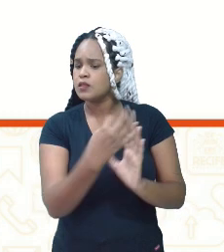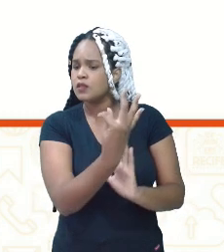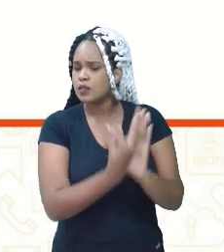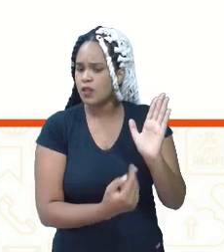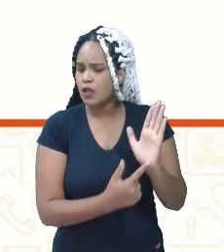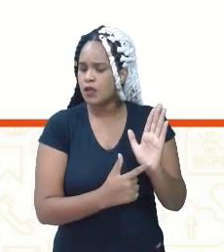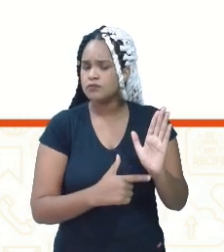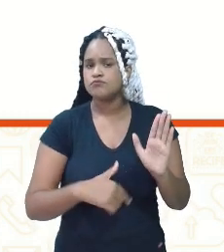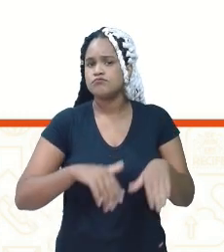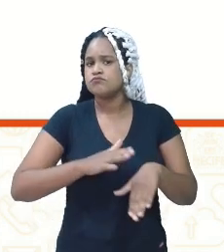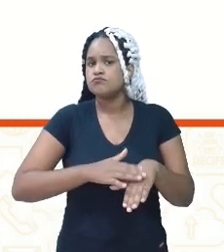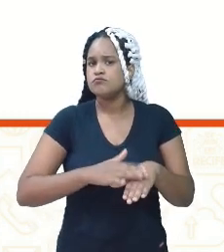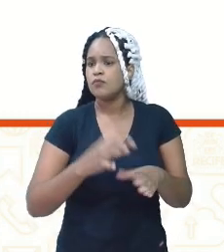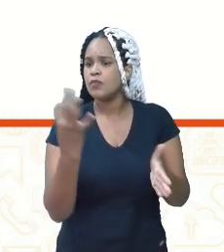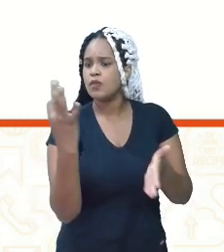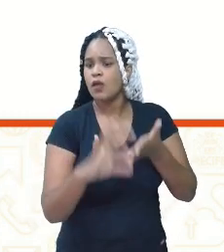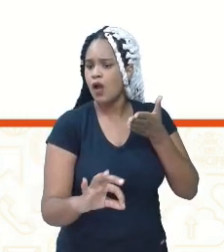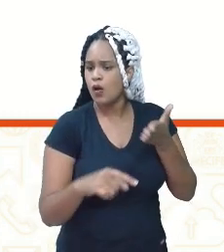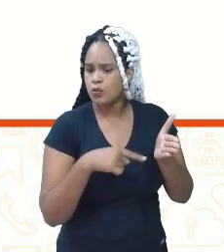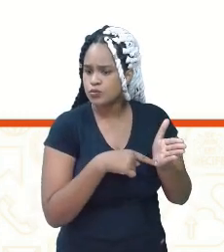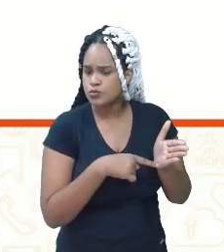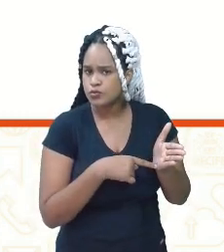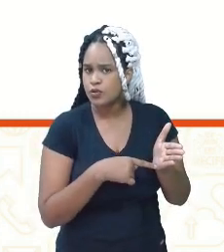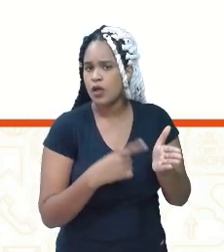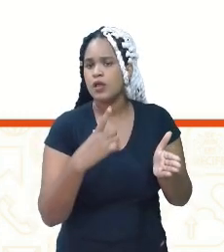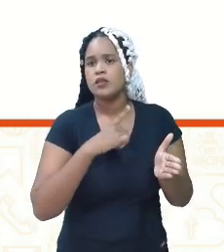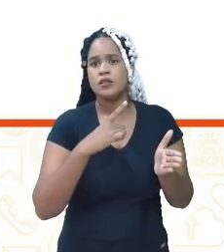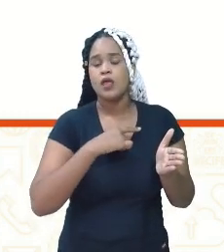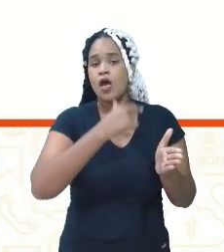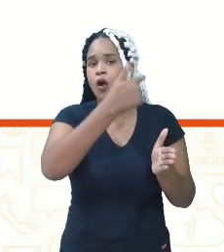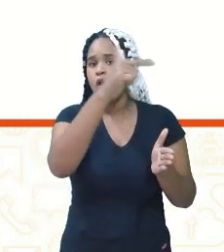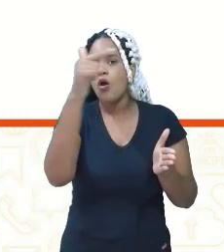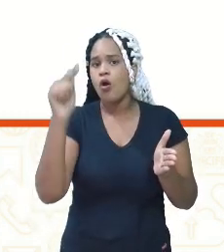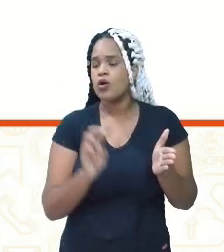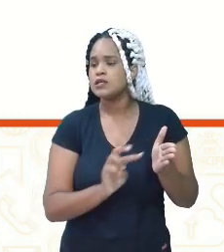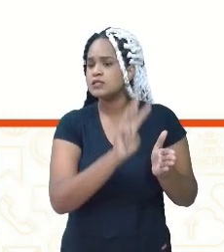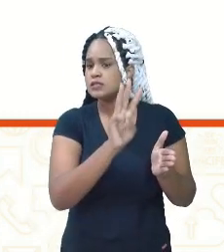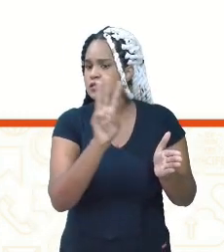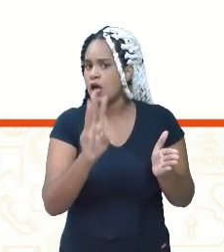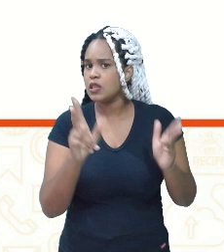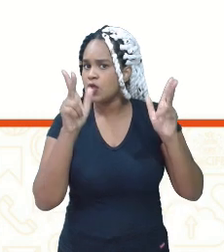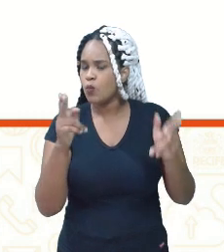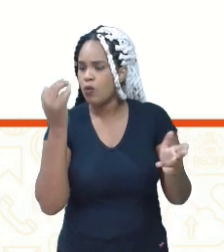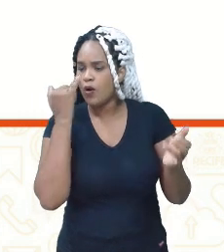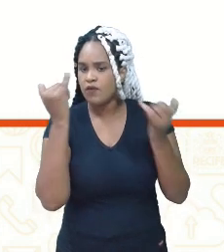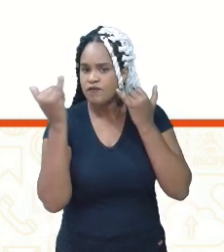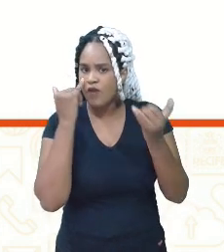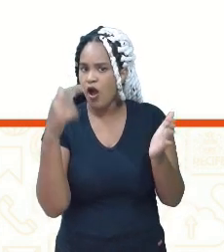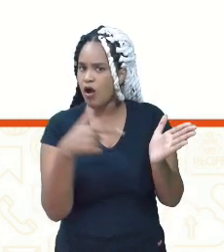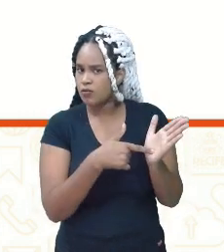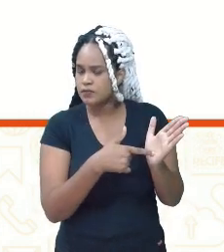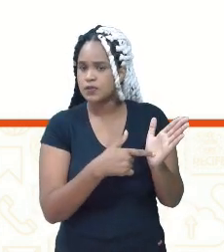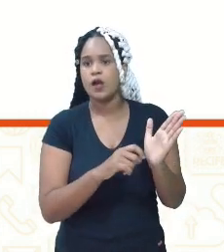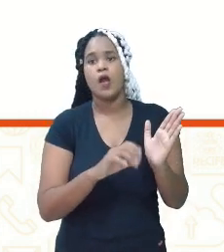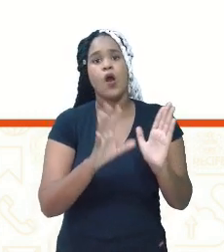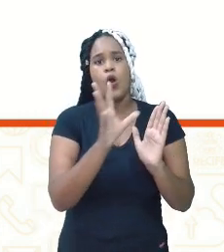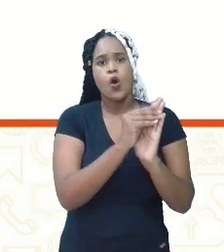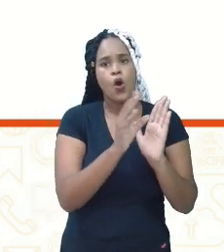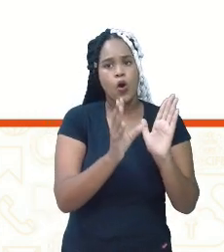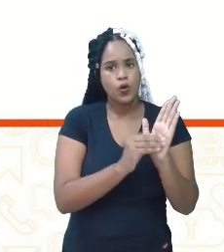dessa manchete? Existem outros sites noticiando o mesmo fato? O